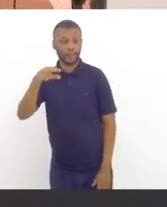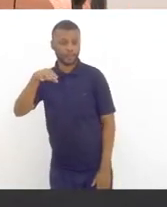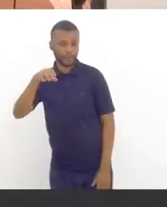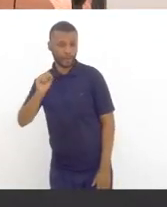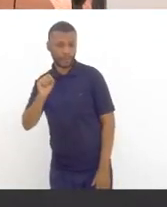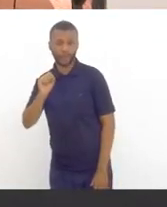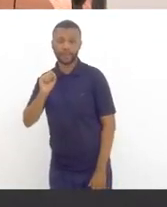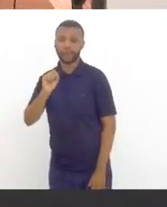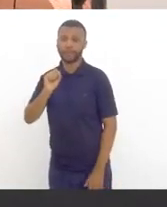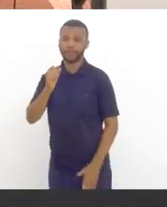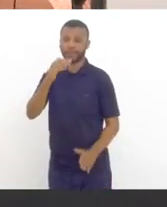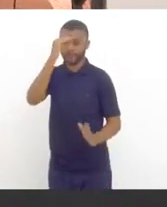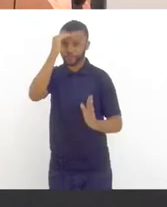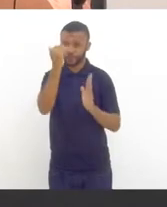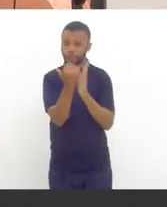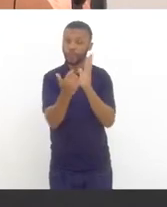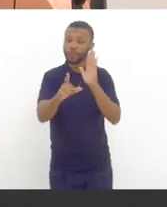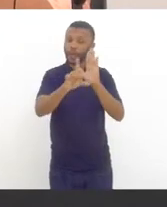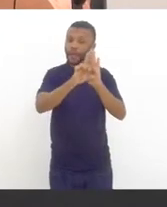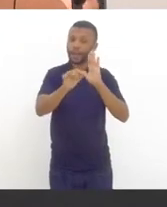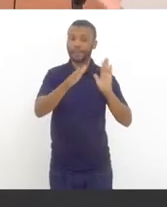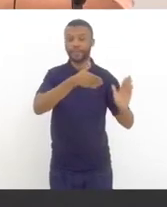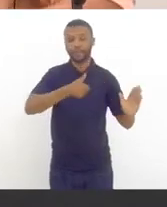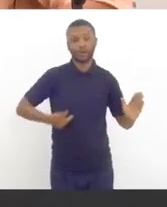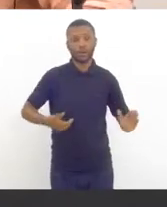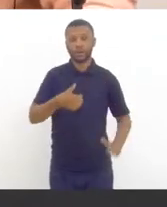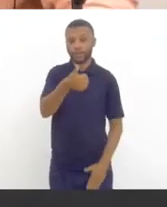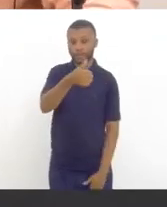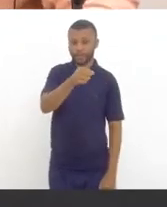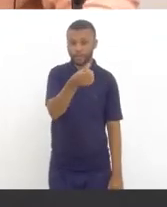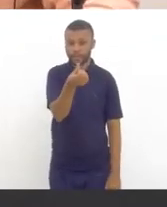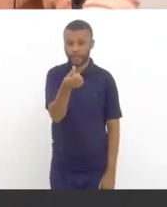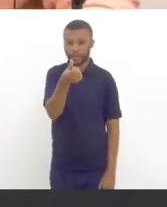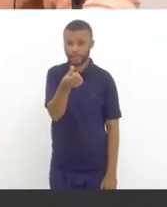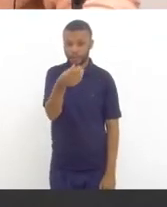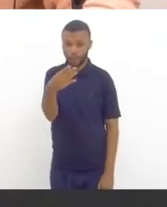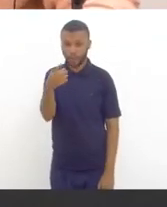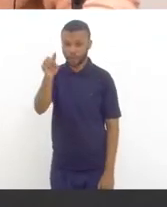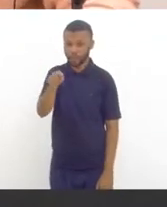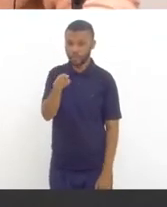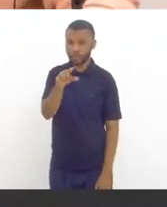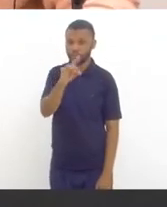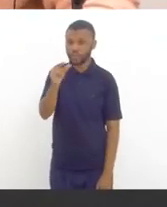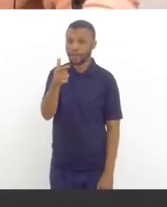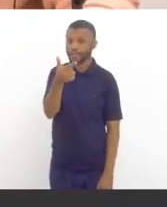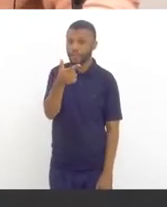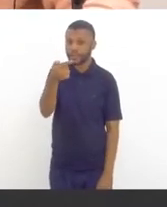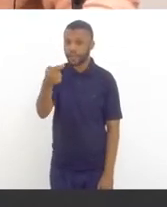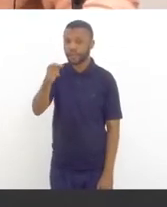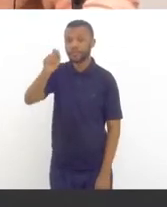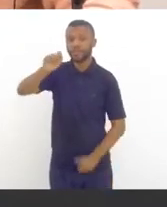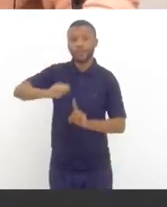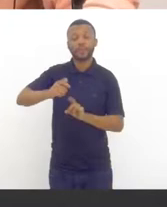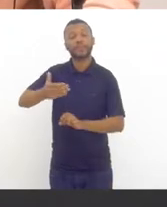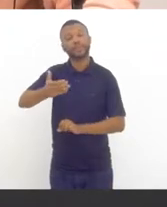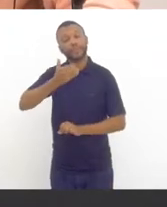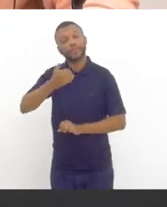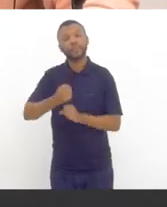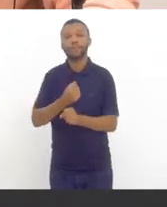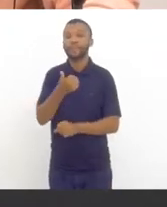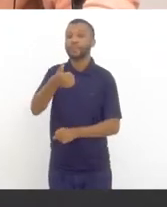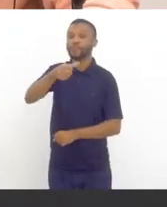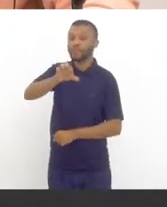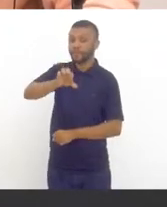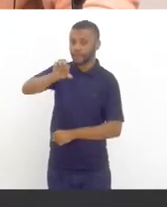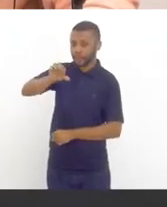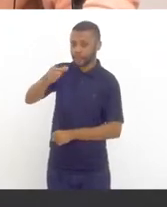estabelecido pela Lei Estadual 2664, de 27 de dezembro de 96, ao município do Rio de